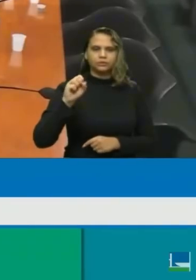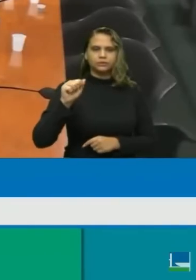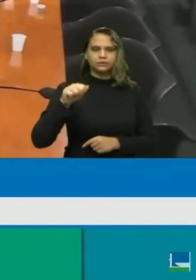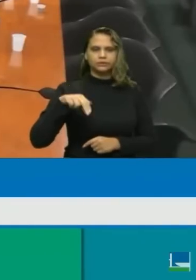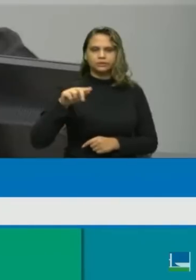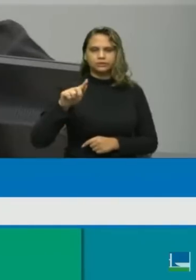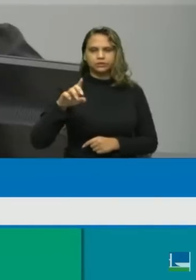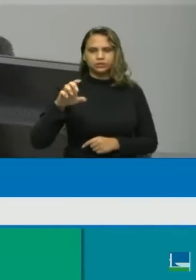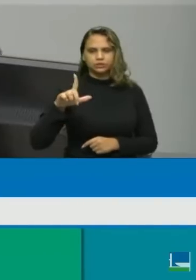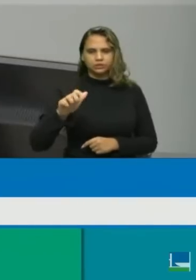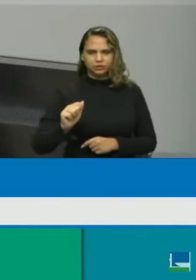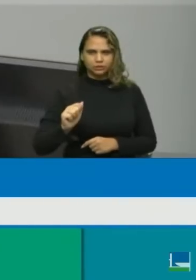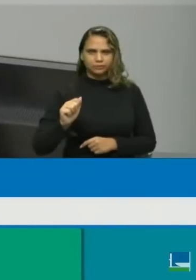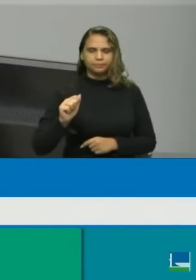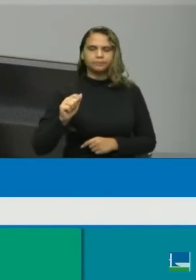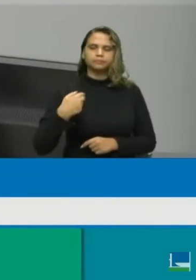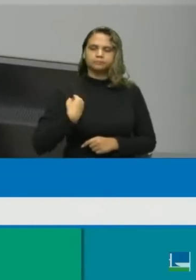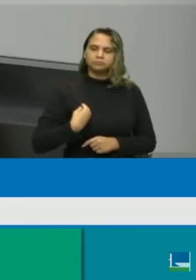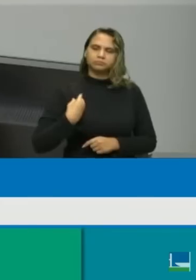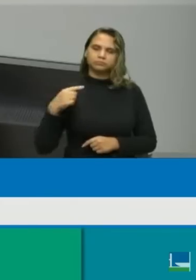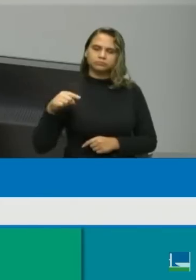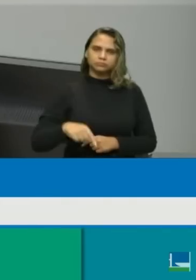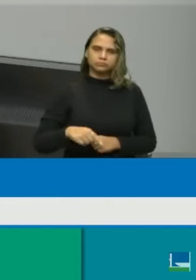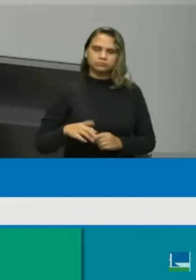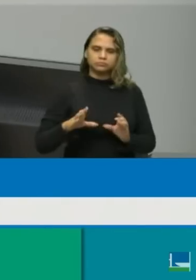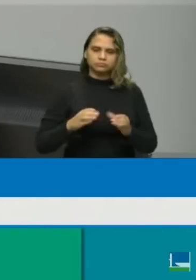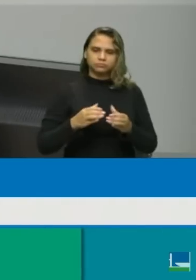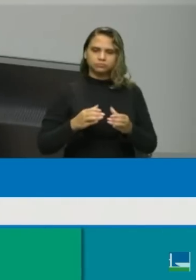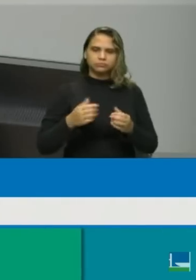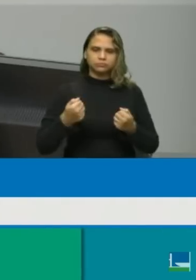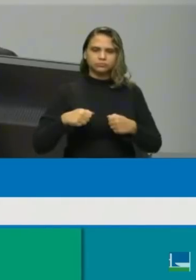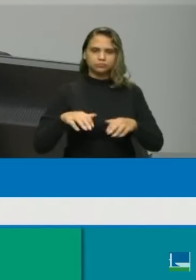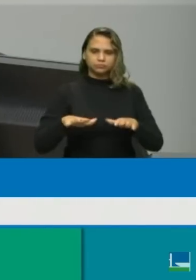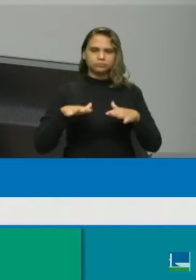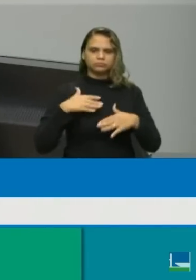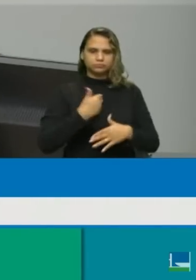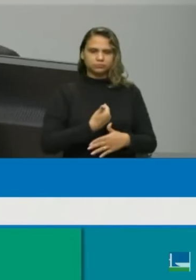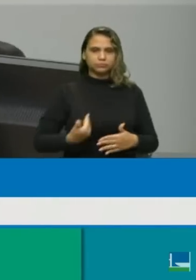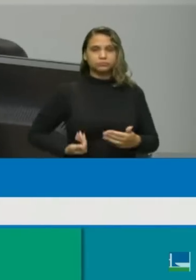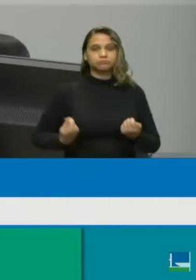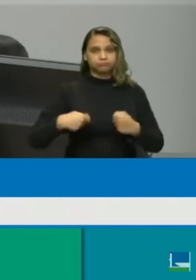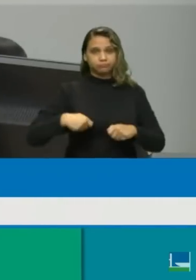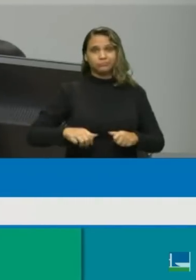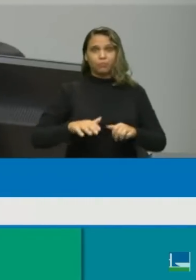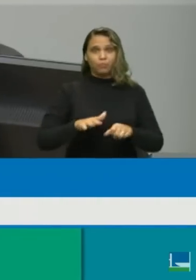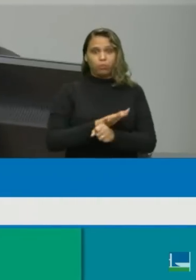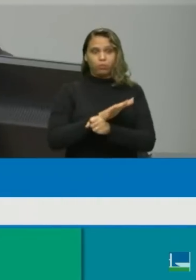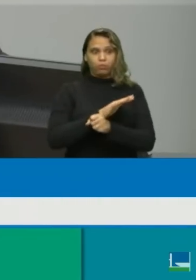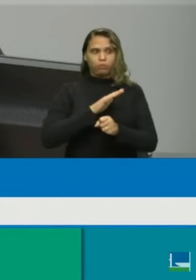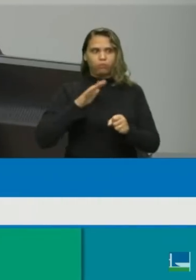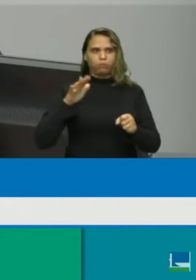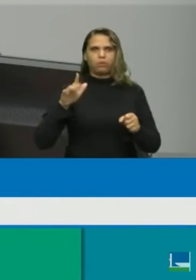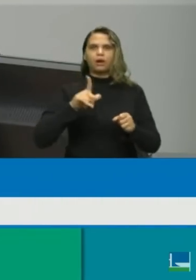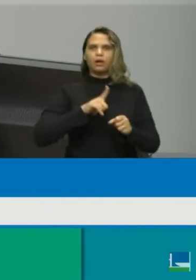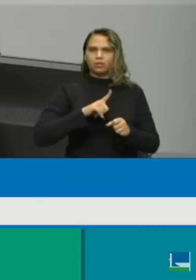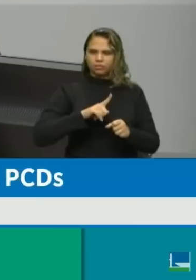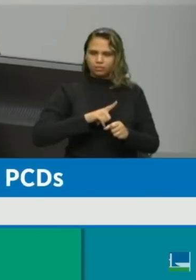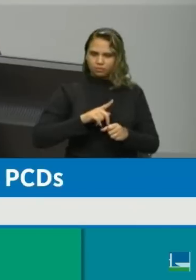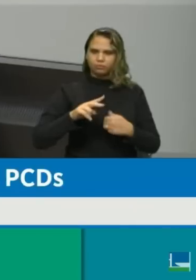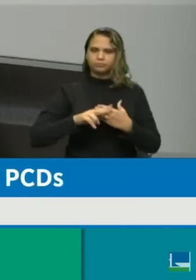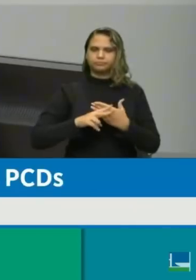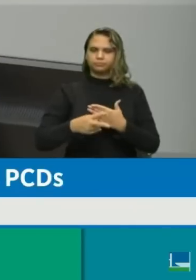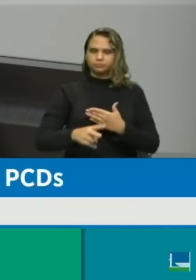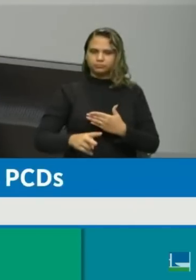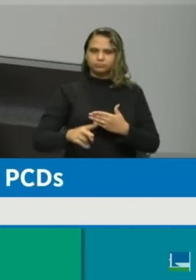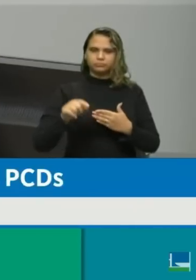está com a gente aqui. Eu acho que nós não precisamos ter uma audiência pública com plenário lotado para ter resultados, né? O resultado